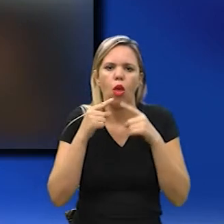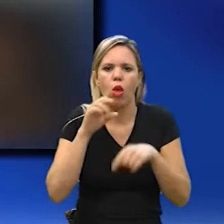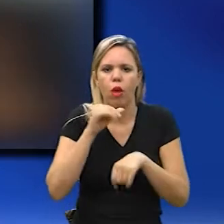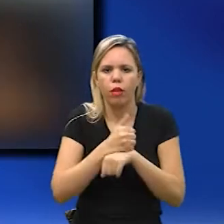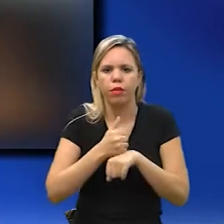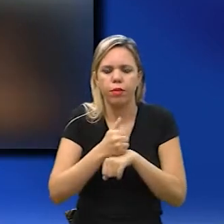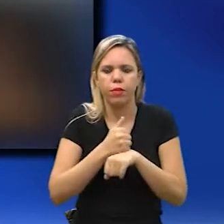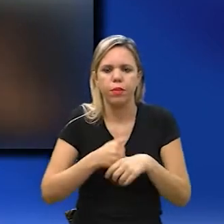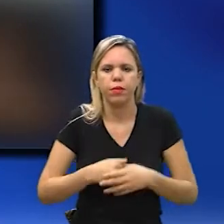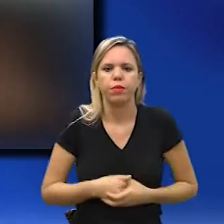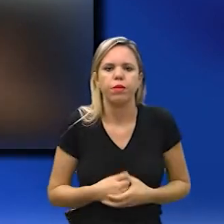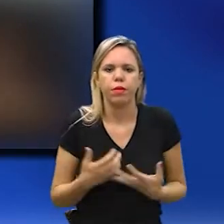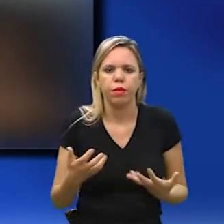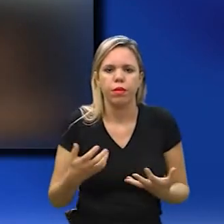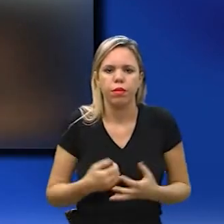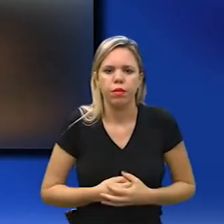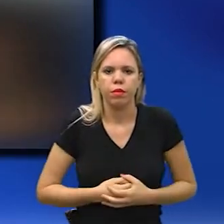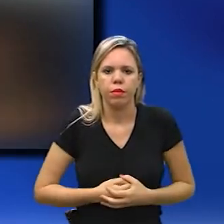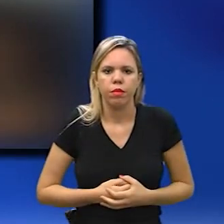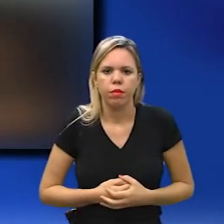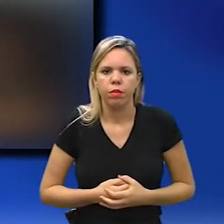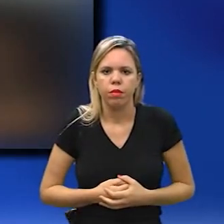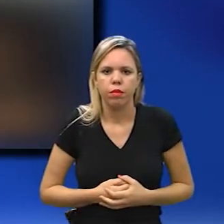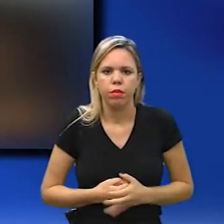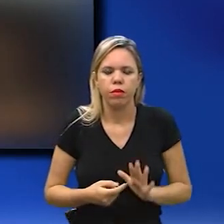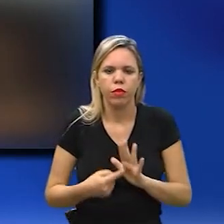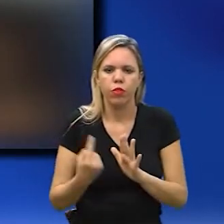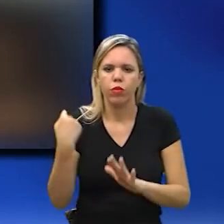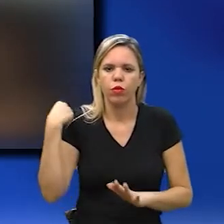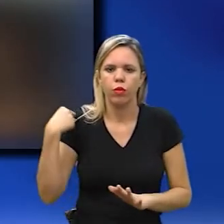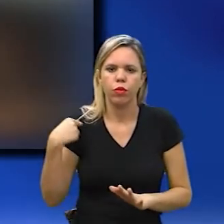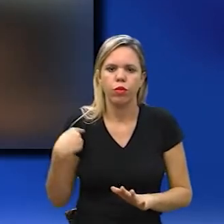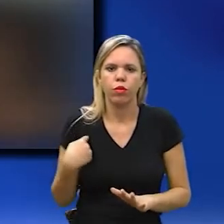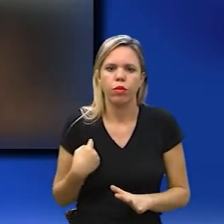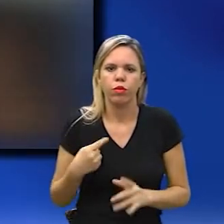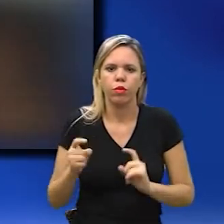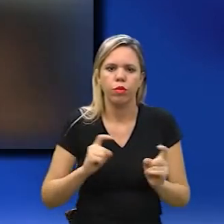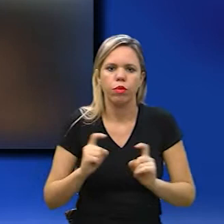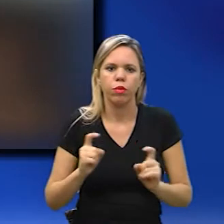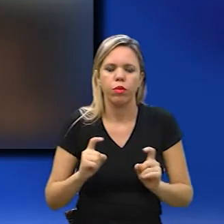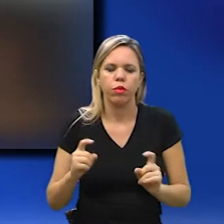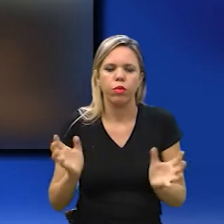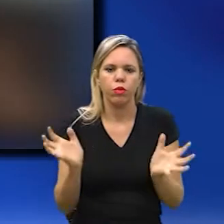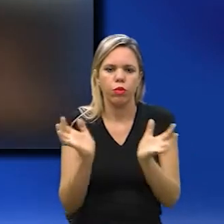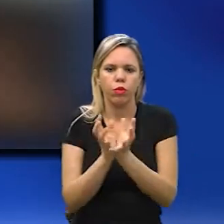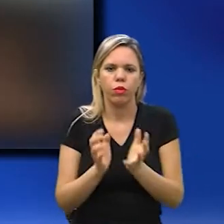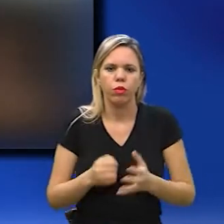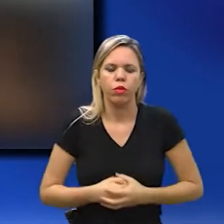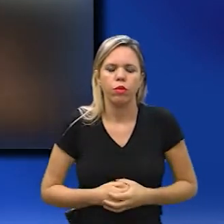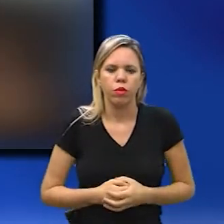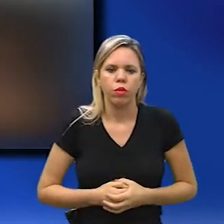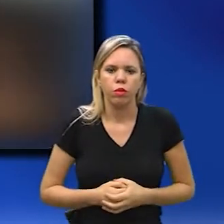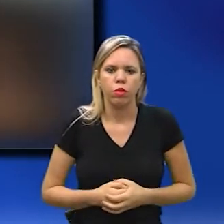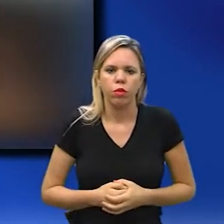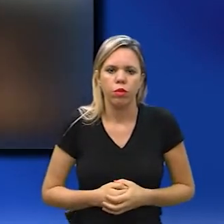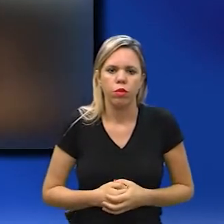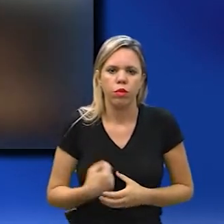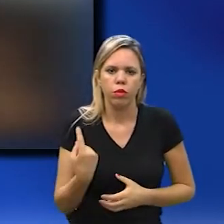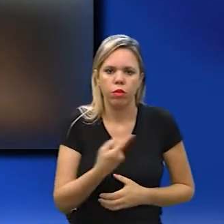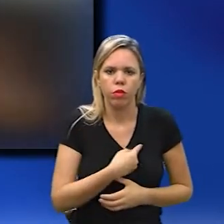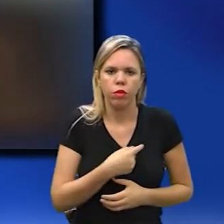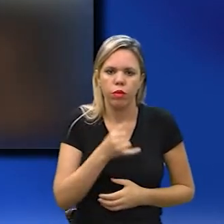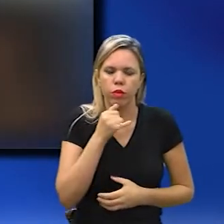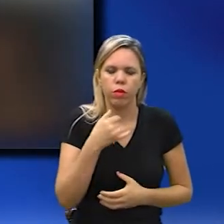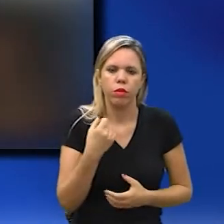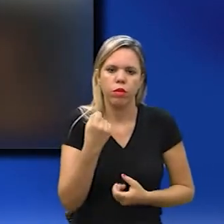dos consumidores. Eu quero pontuar que na última reunião nossa da comissão,